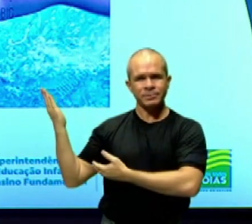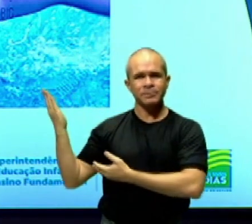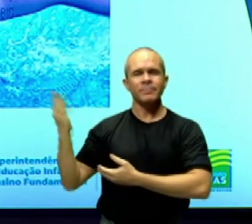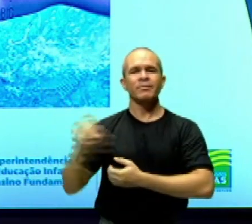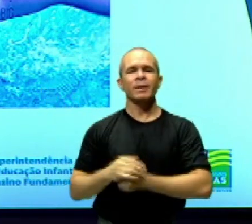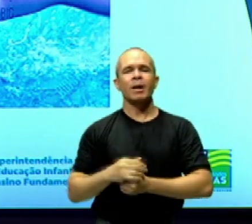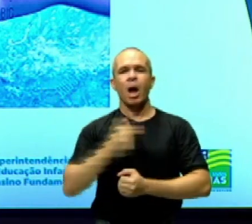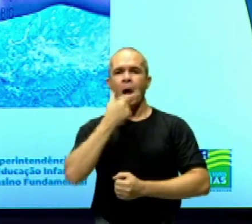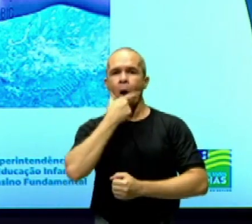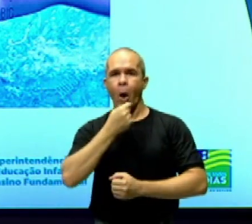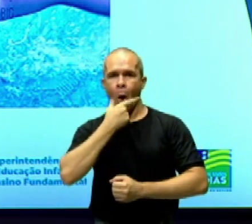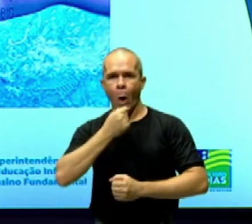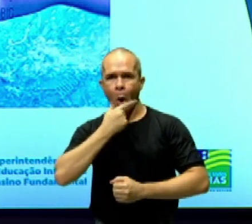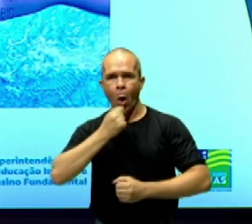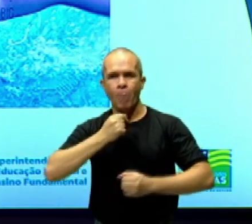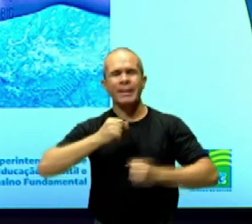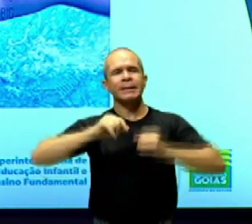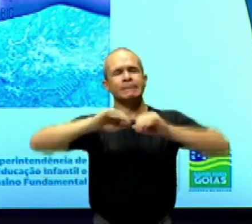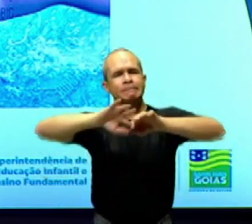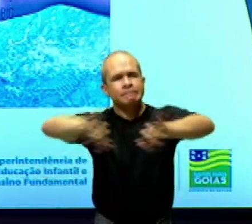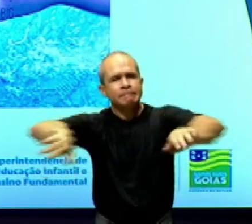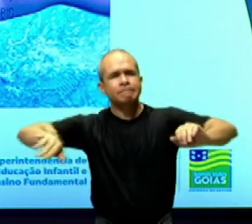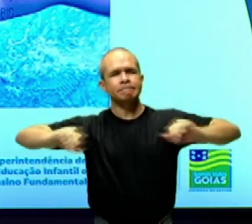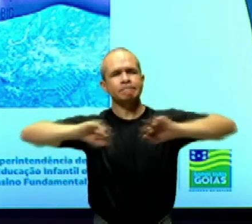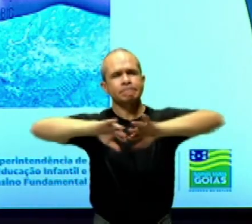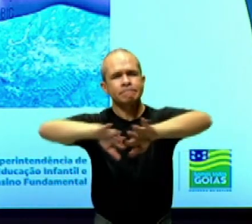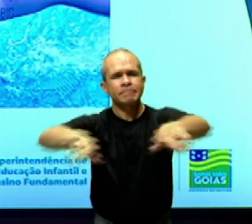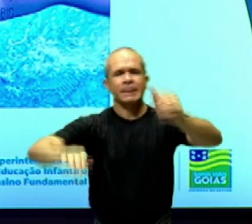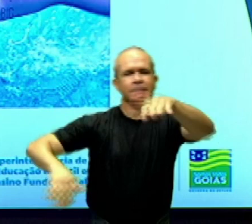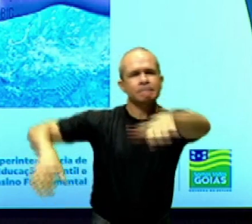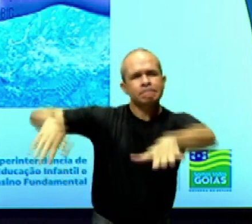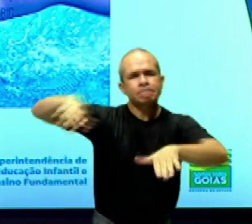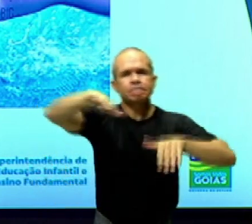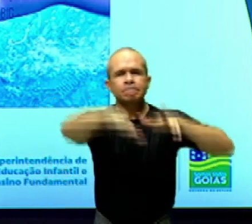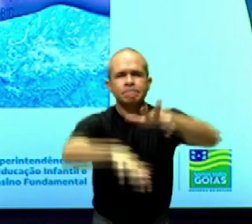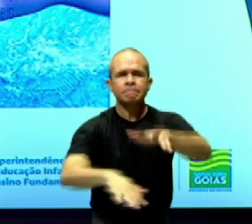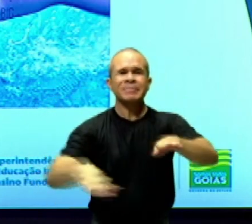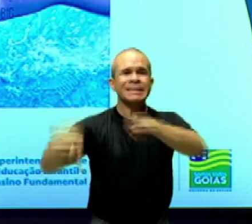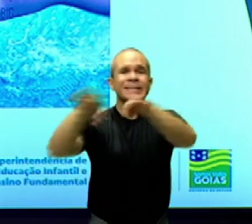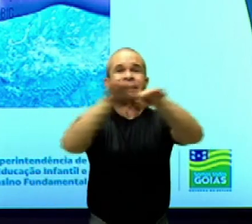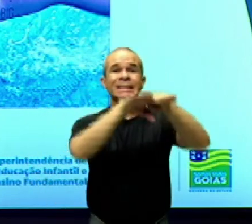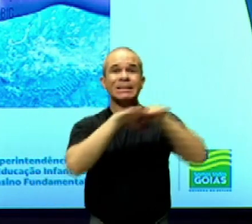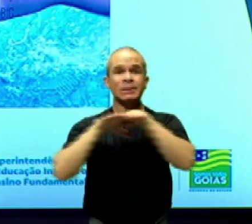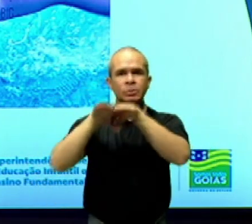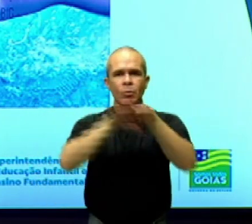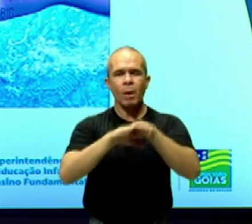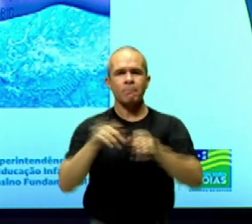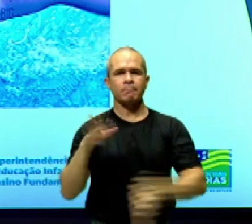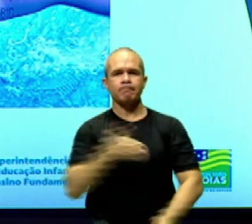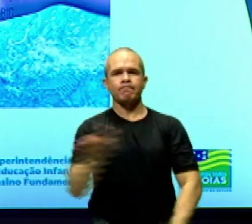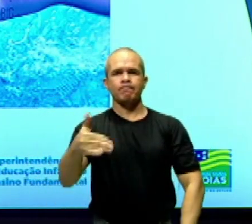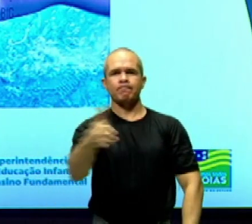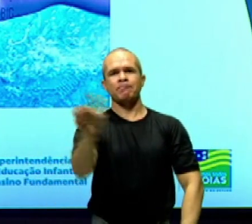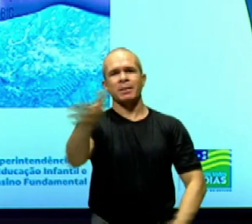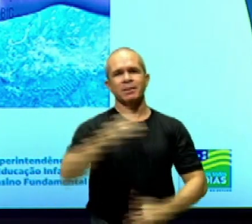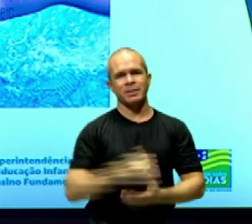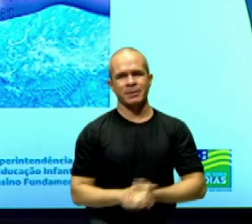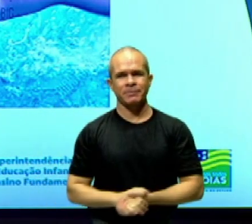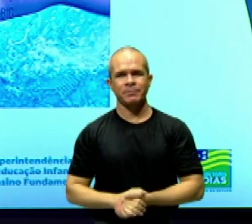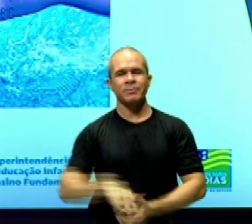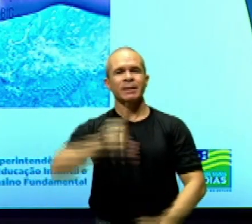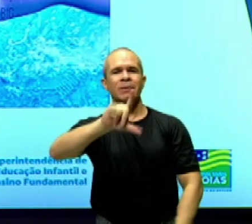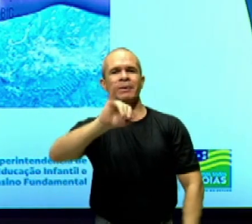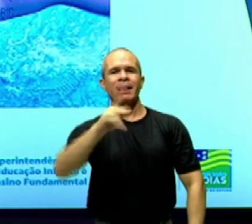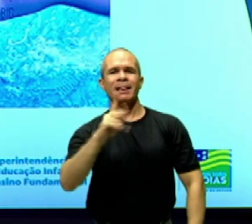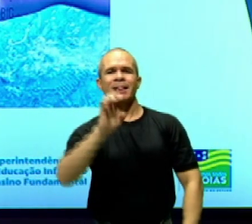swims like a fish. O que é fish? Peixe. Então ele swims like a